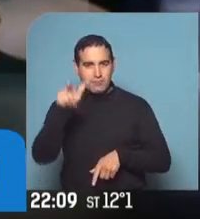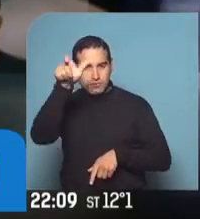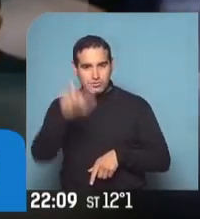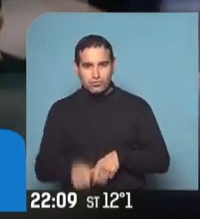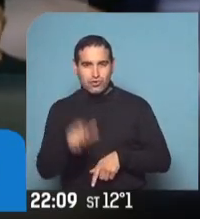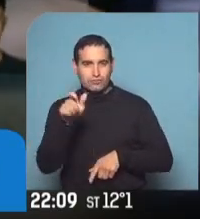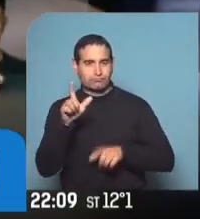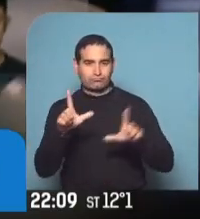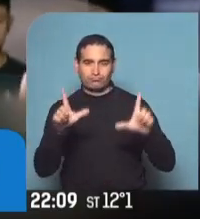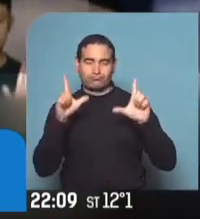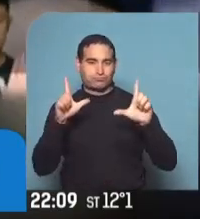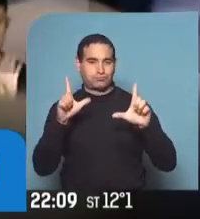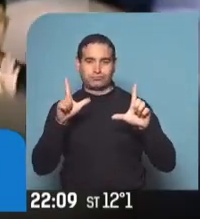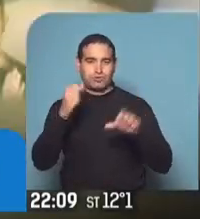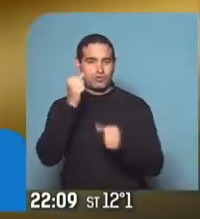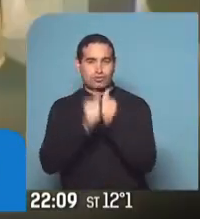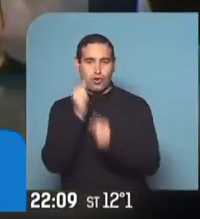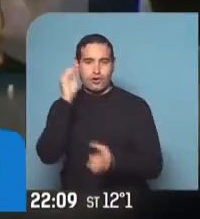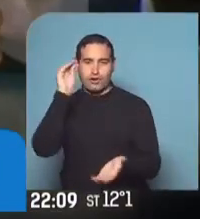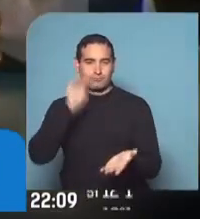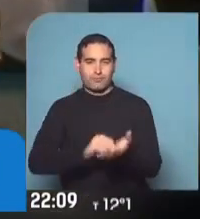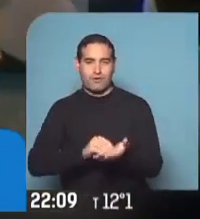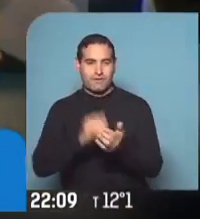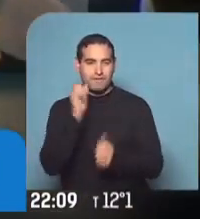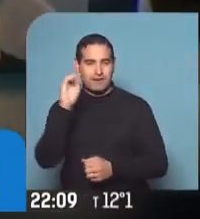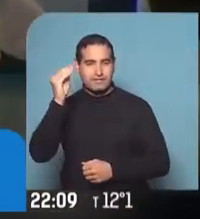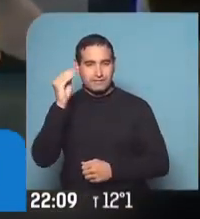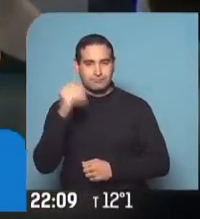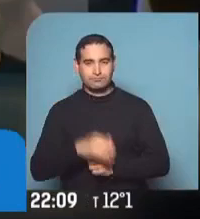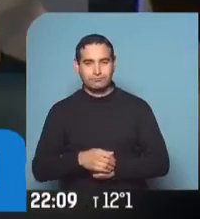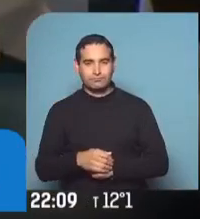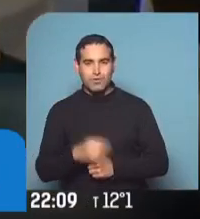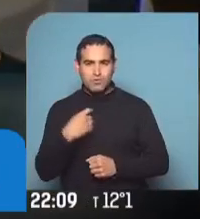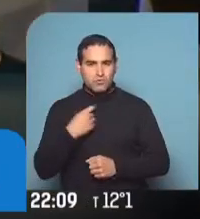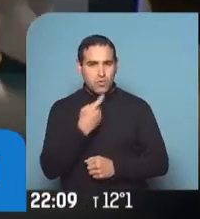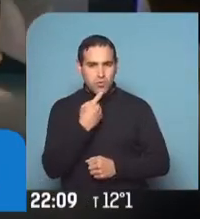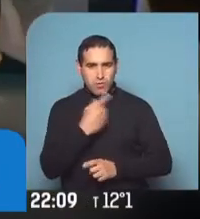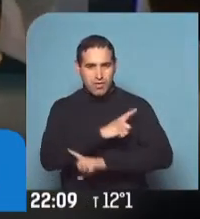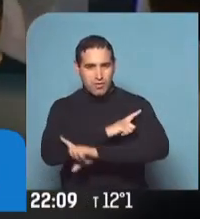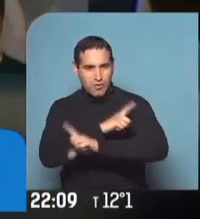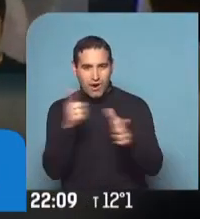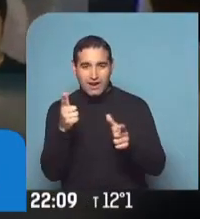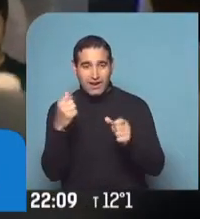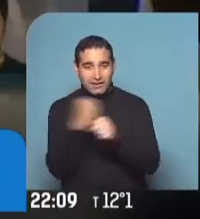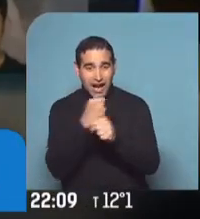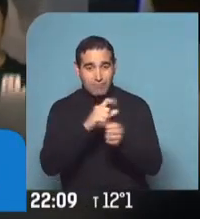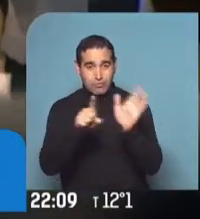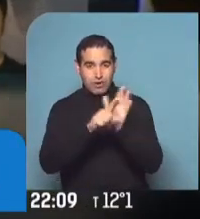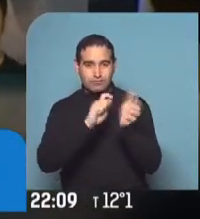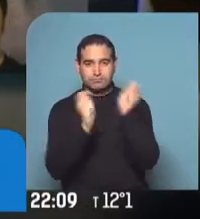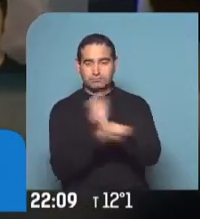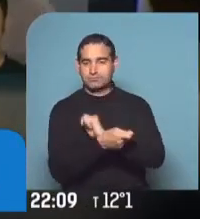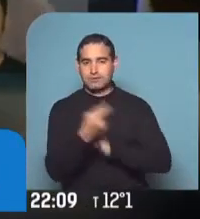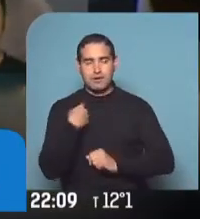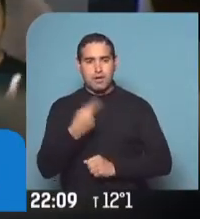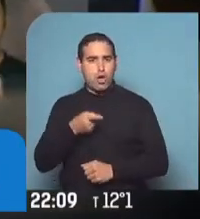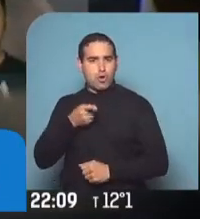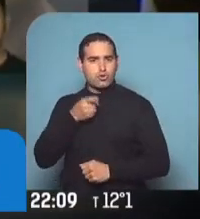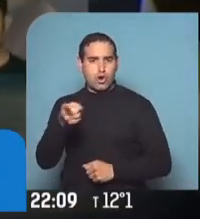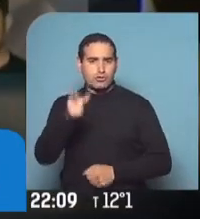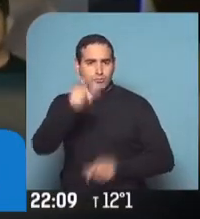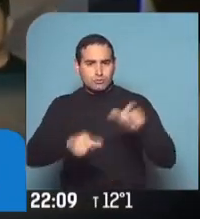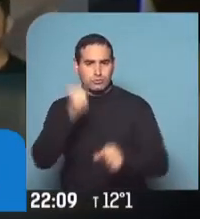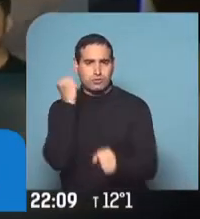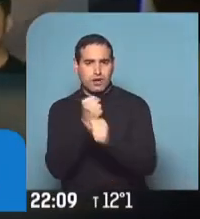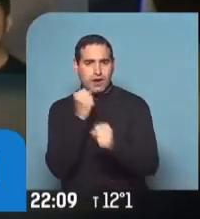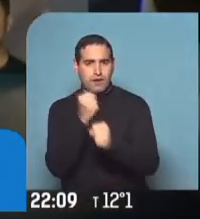seu nome na história do Brasil. Eu não tenho nenhuma dúvida de que essa reforma significa um ataque brutal aos